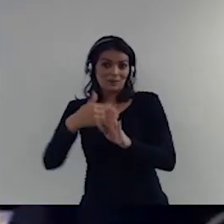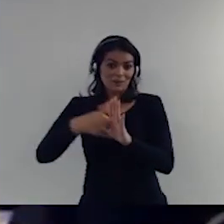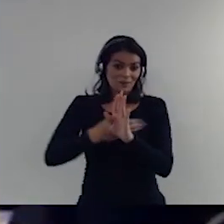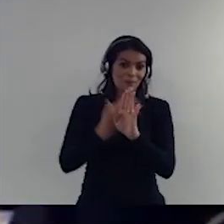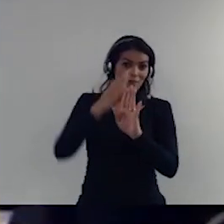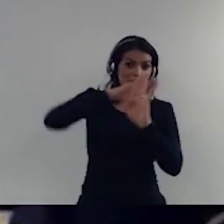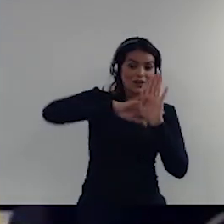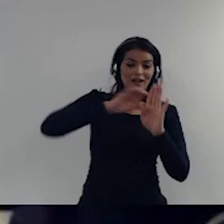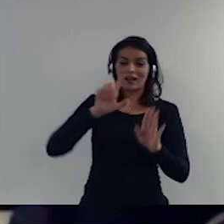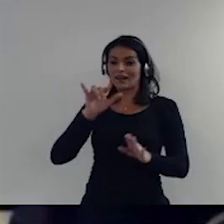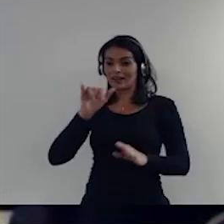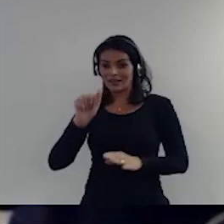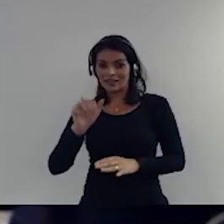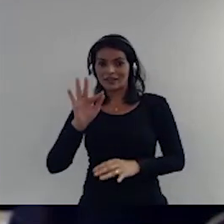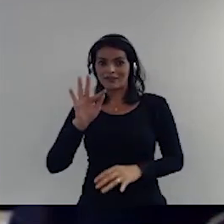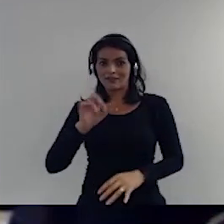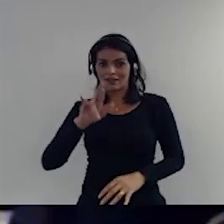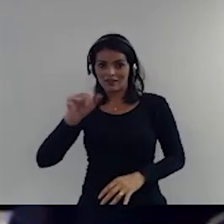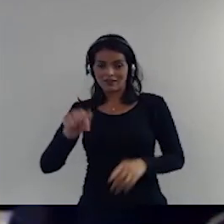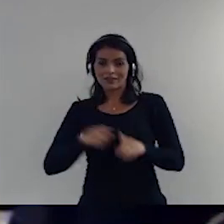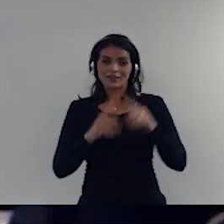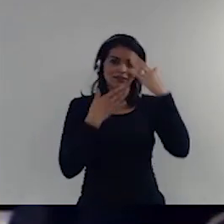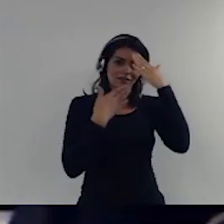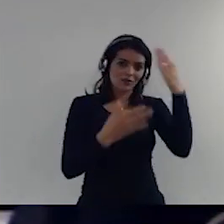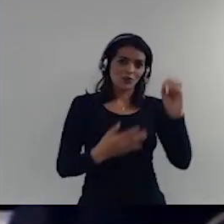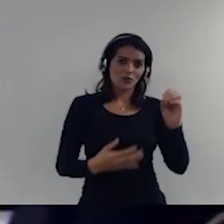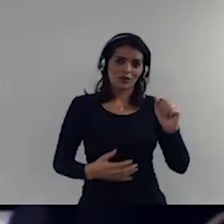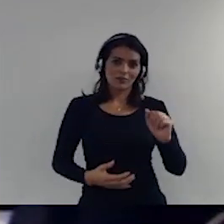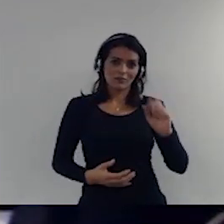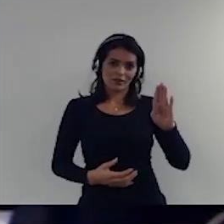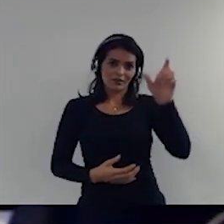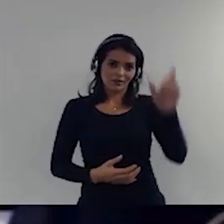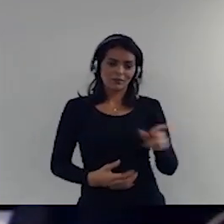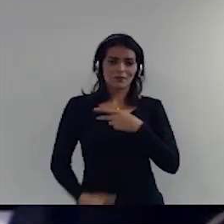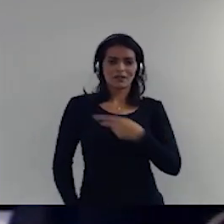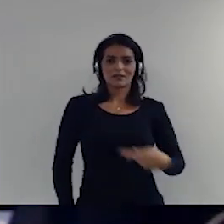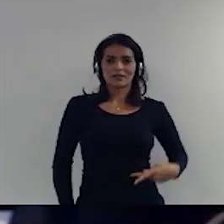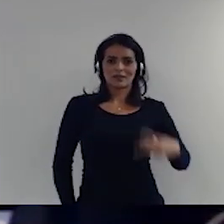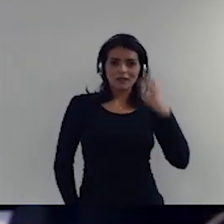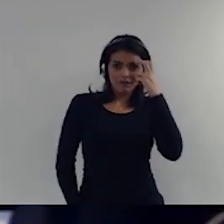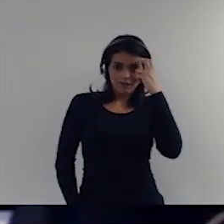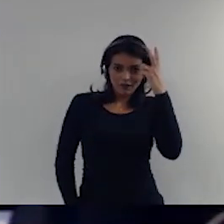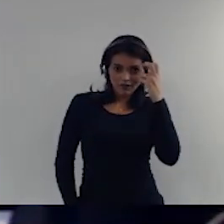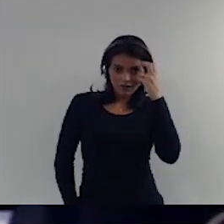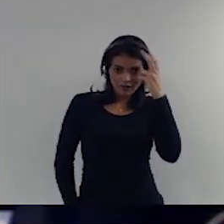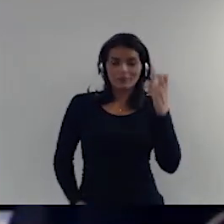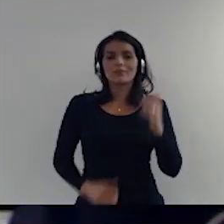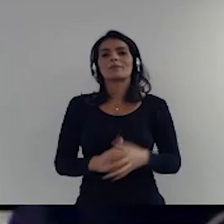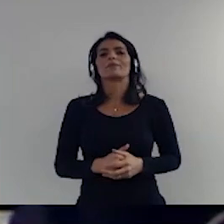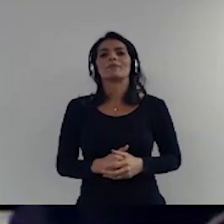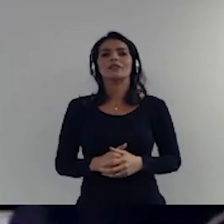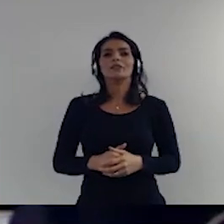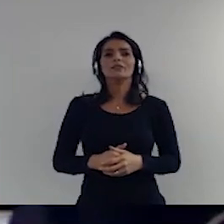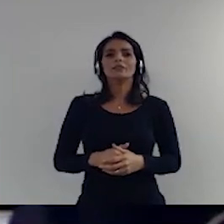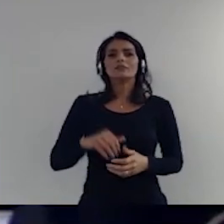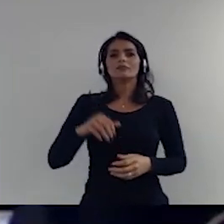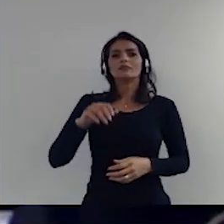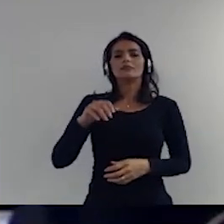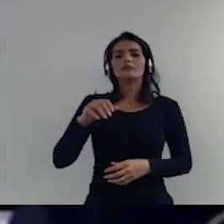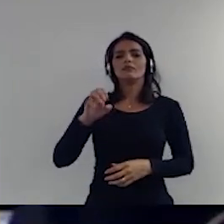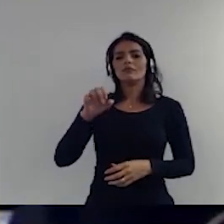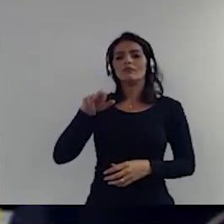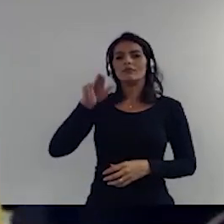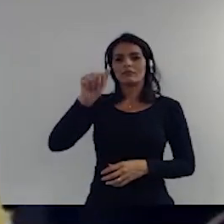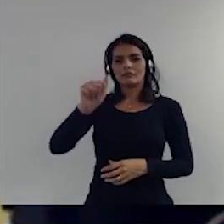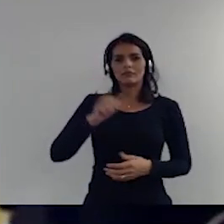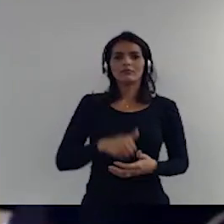pessoa da Lia Ferreira. Agradeço também ao OAB, na pessoa do presidente Felipe Santa Cruz, da ENA,